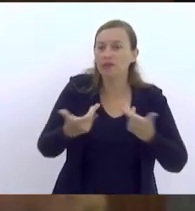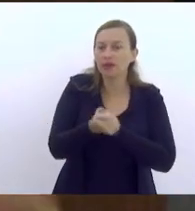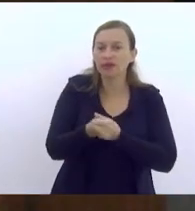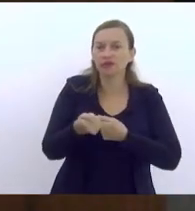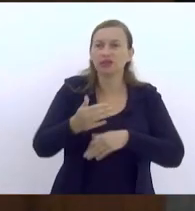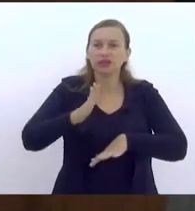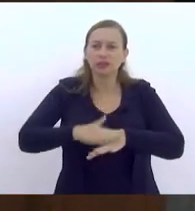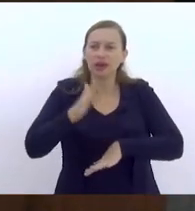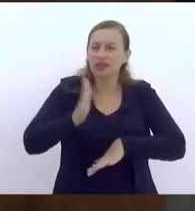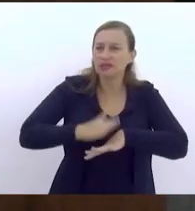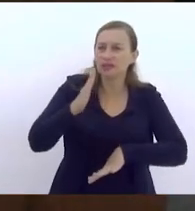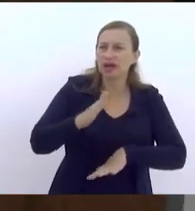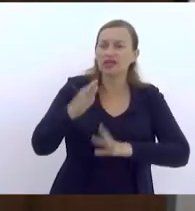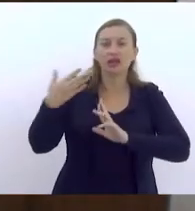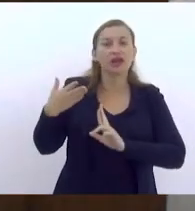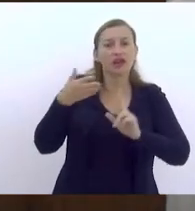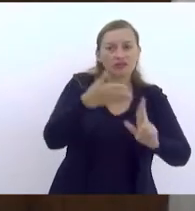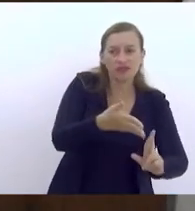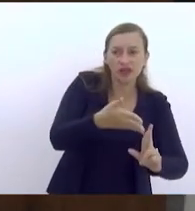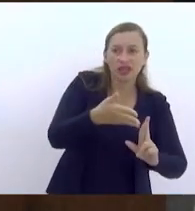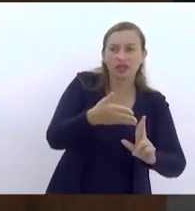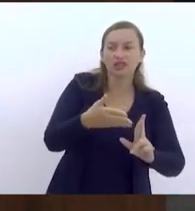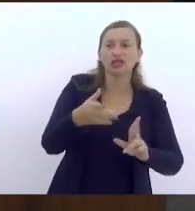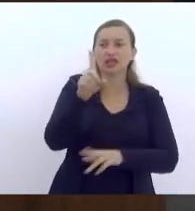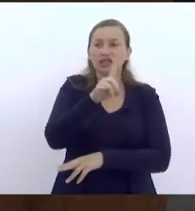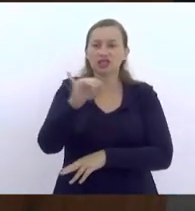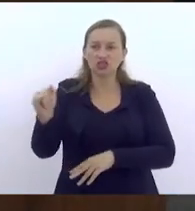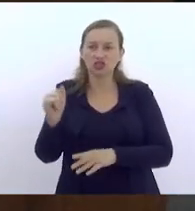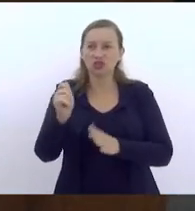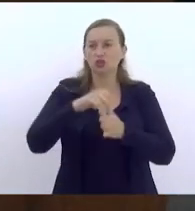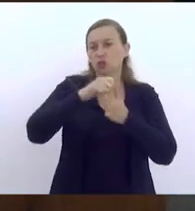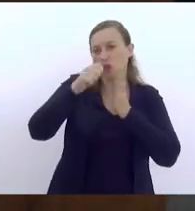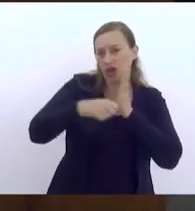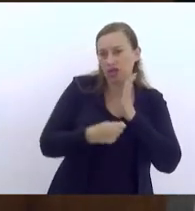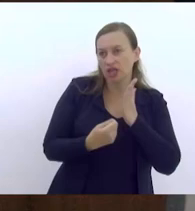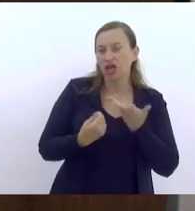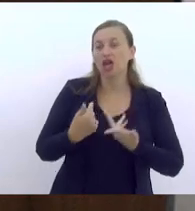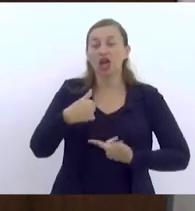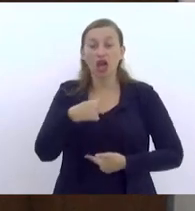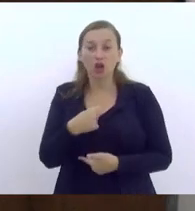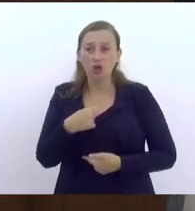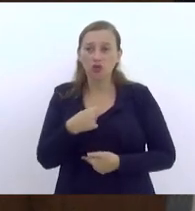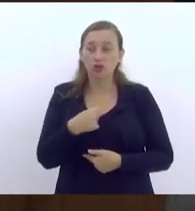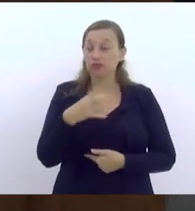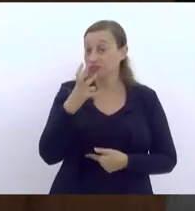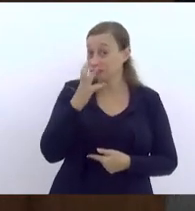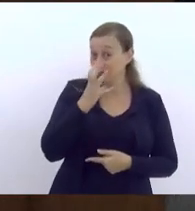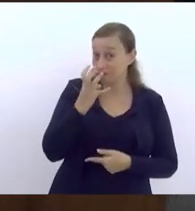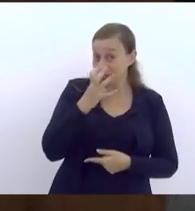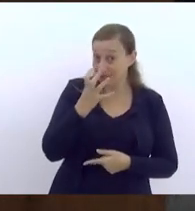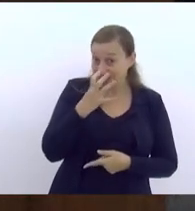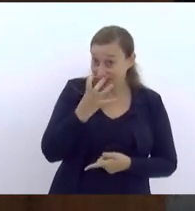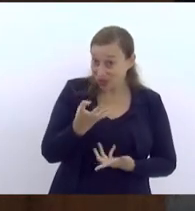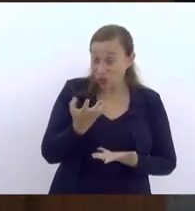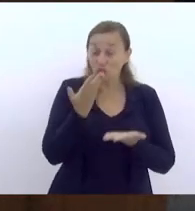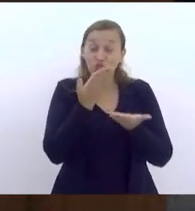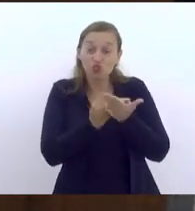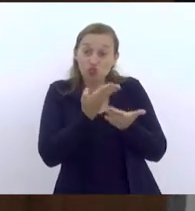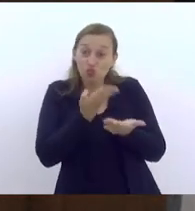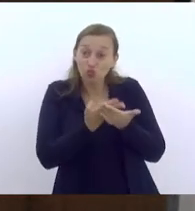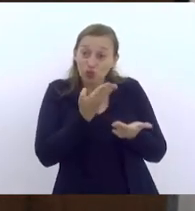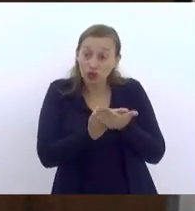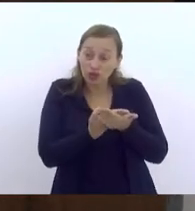ter mais e mais referência a essas datas no calendário. Eu, como uma admiradora, né, uma estudiosa